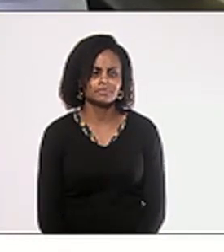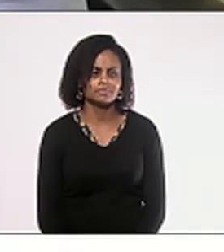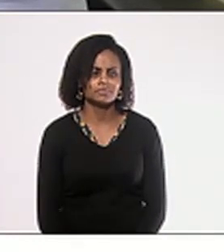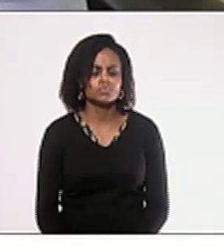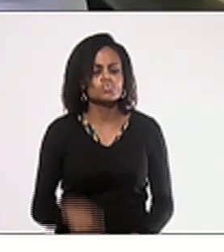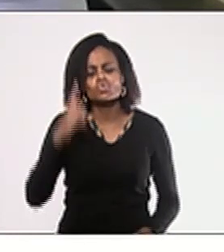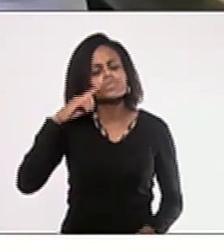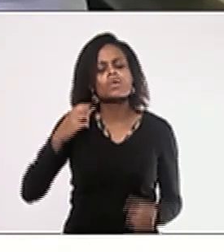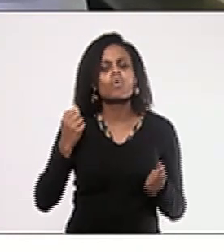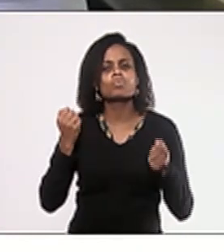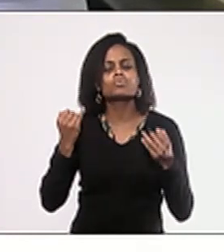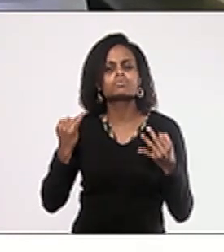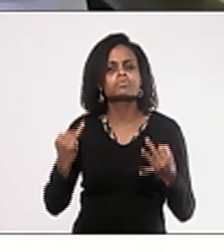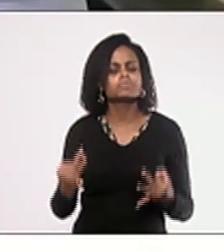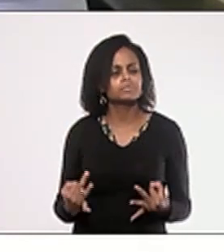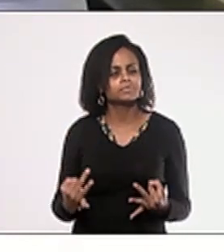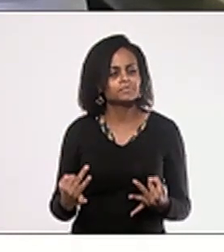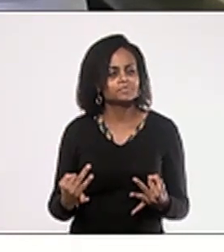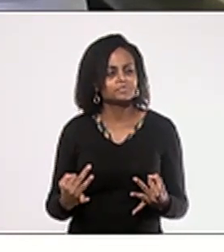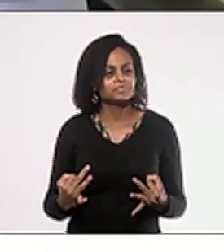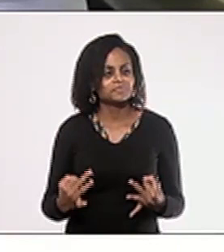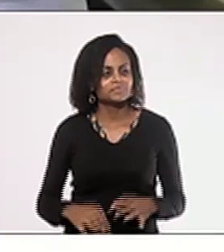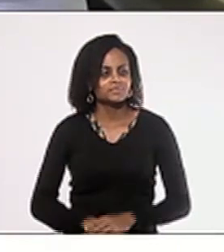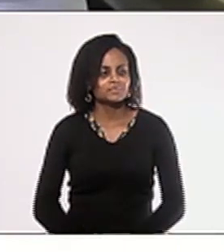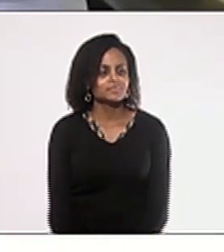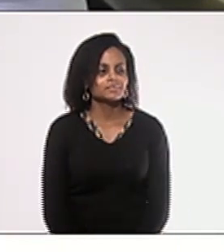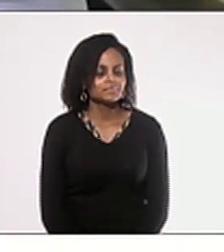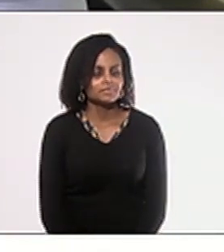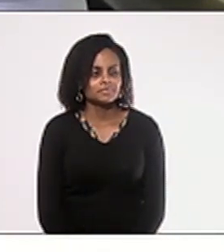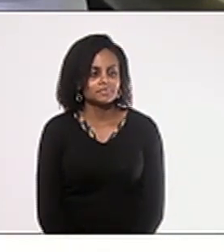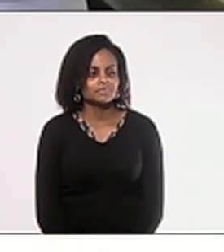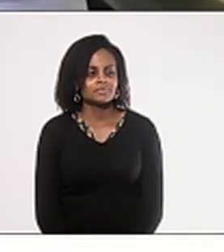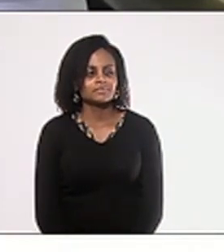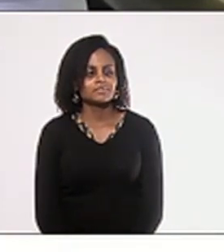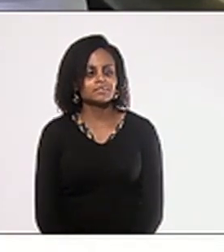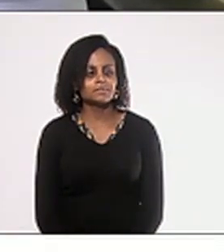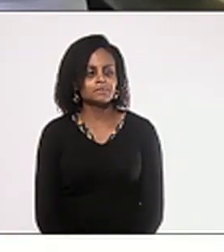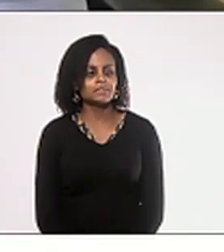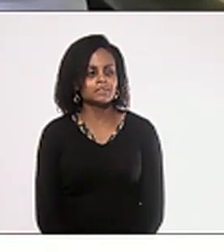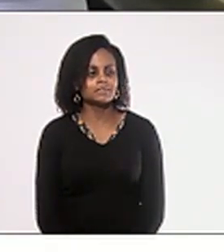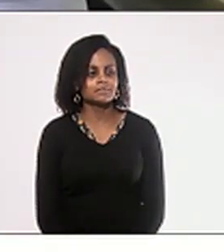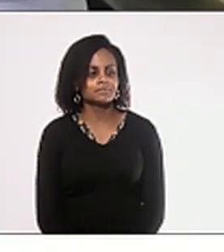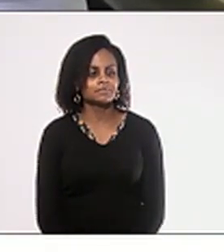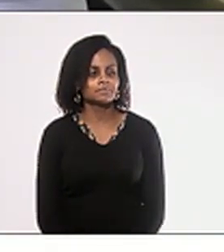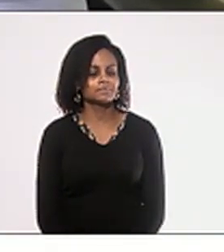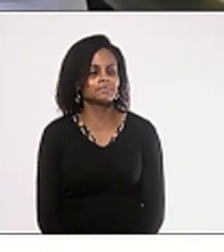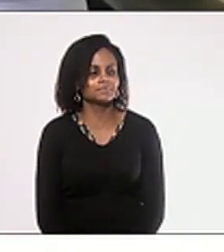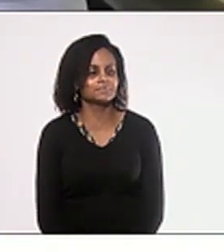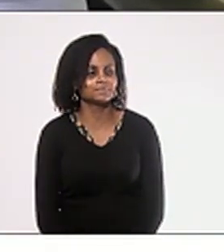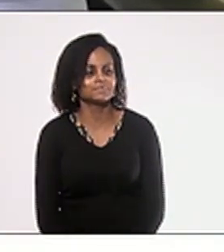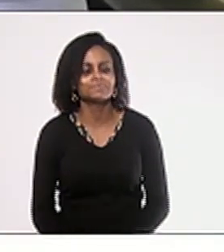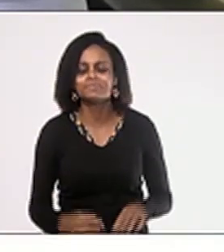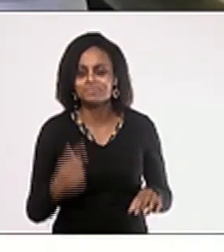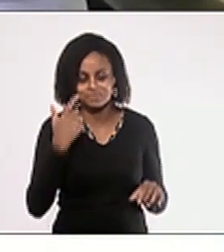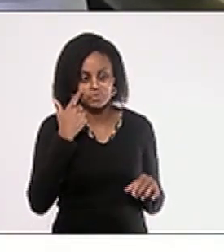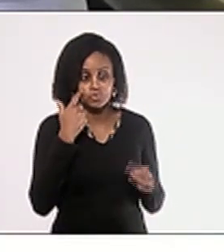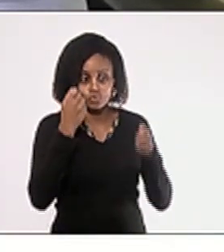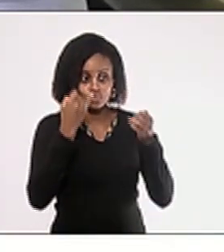vou explicar isso se não for para o desenho, mas dessa forma, a 2 pés do chão. Ou seja,